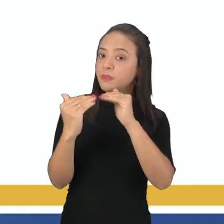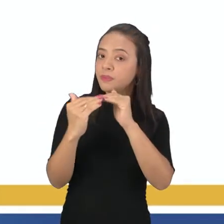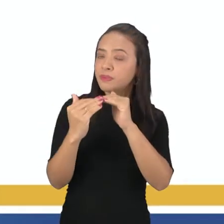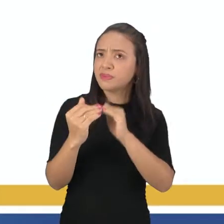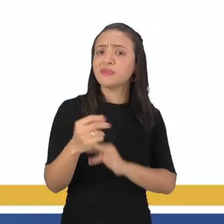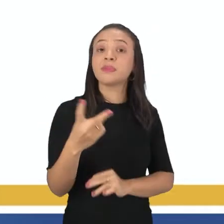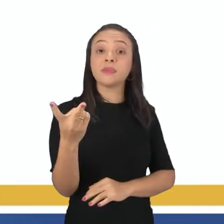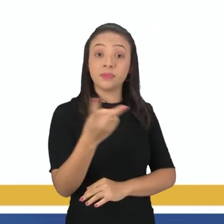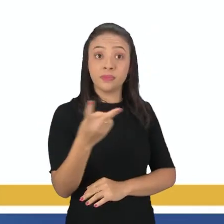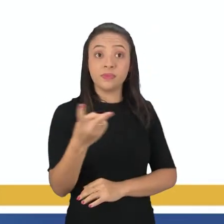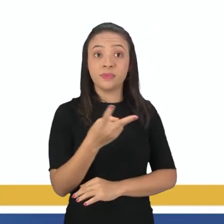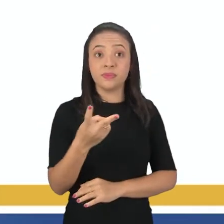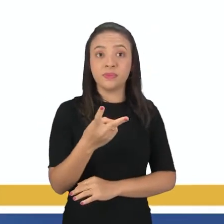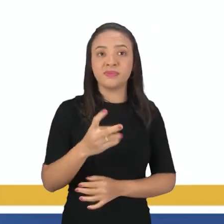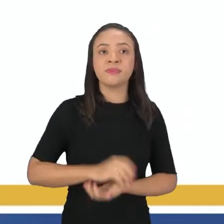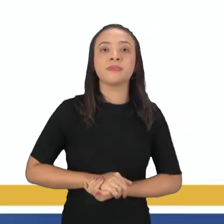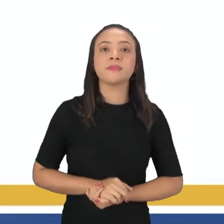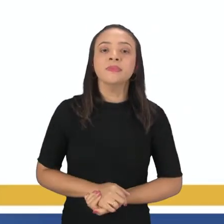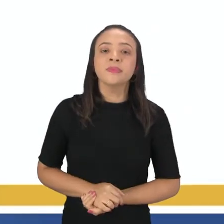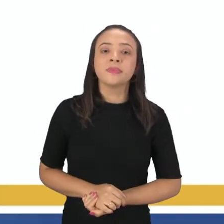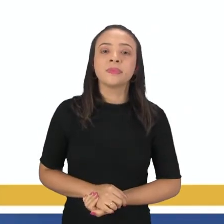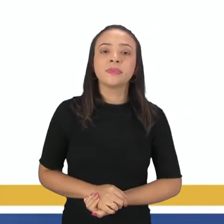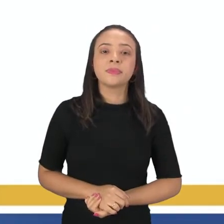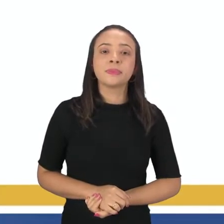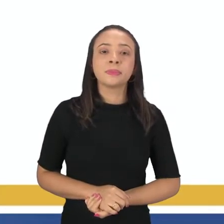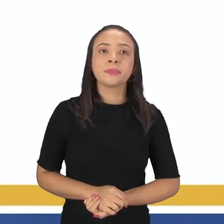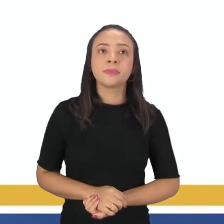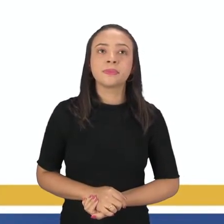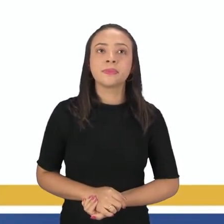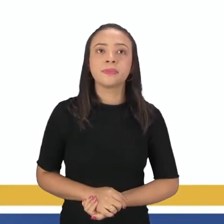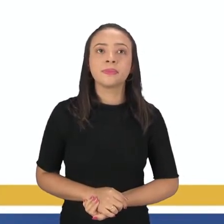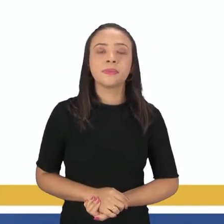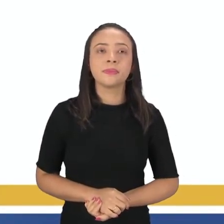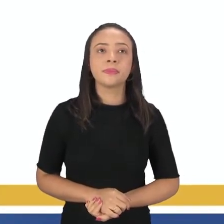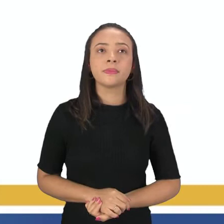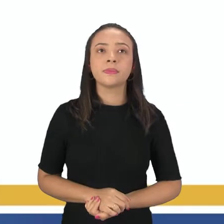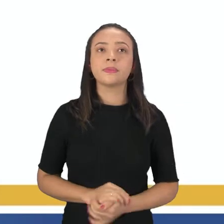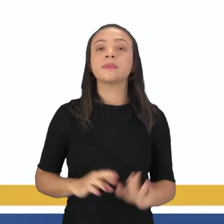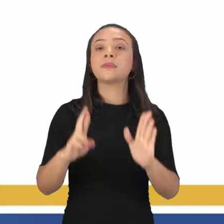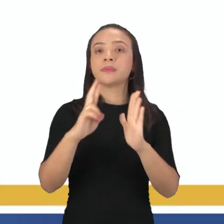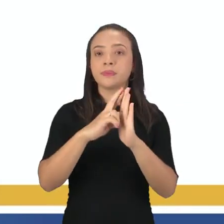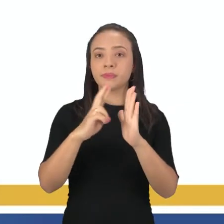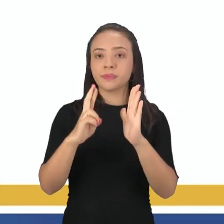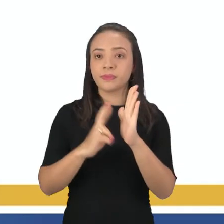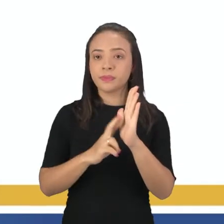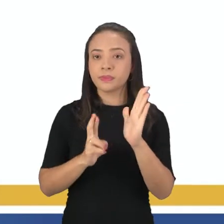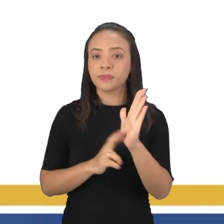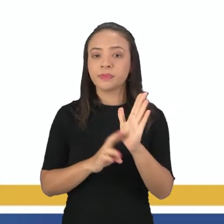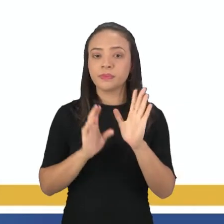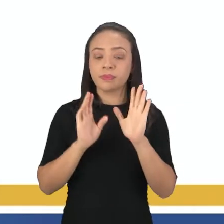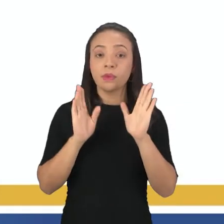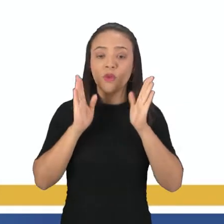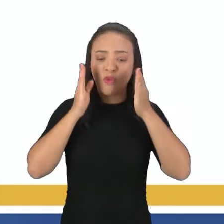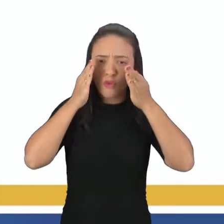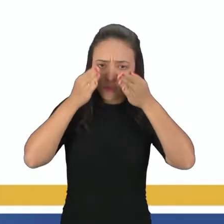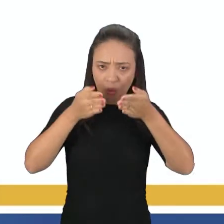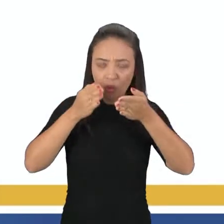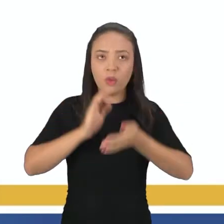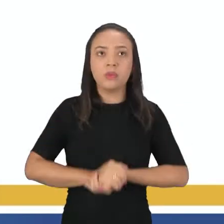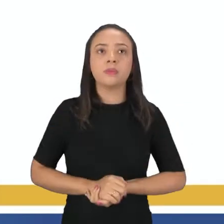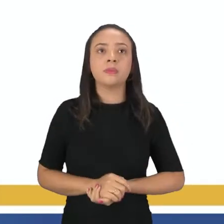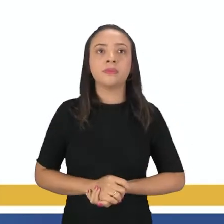com o cristal e o diamante. Beleza? Vamos lá para as regrinhas